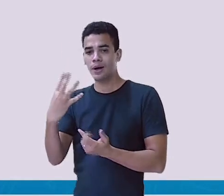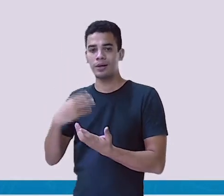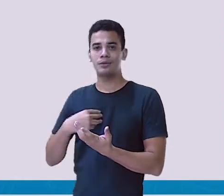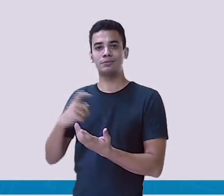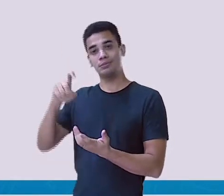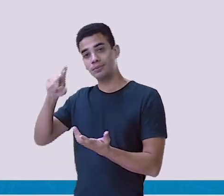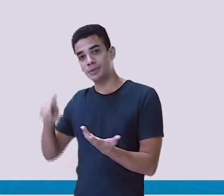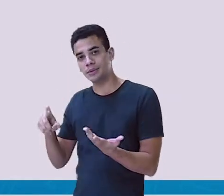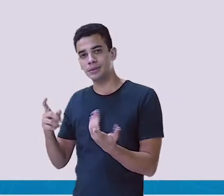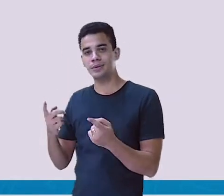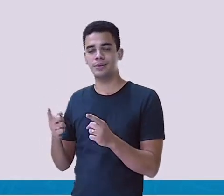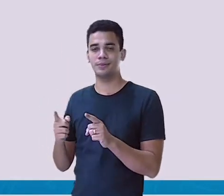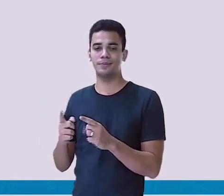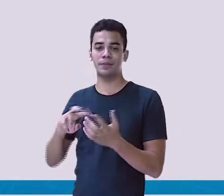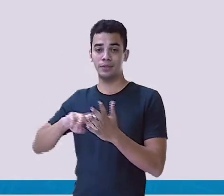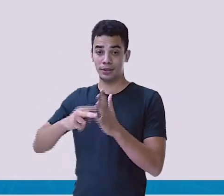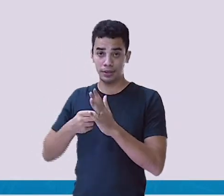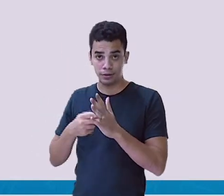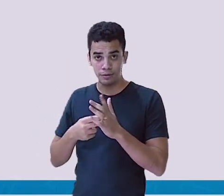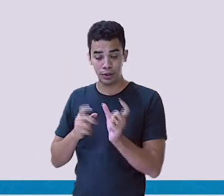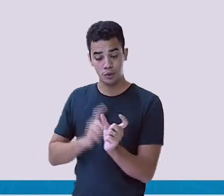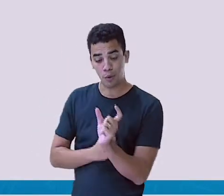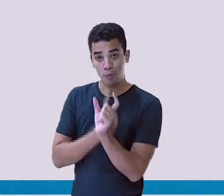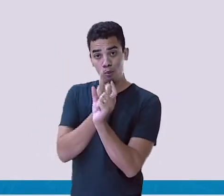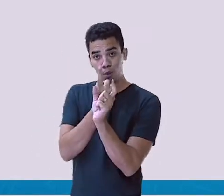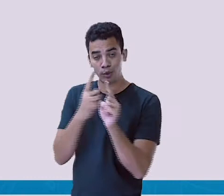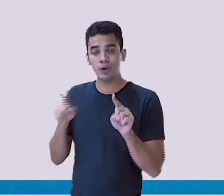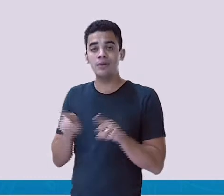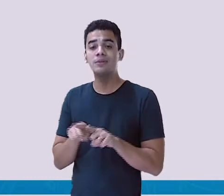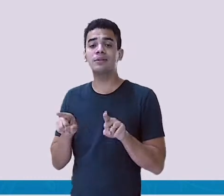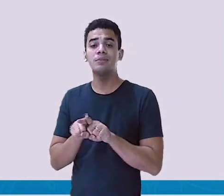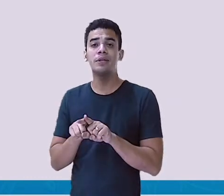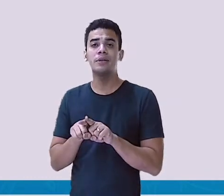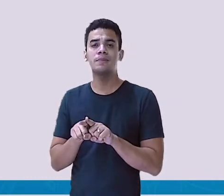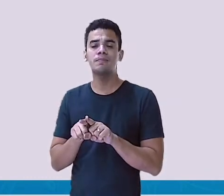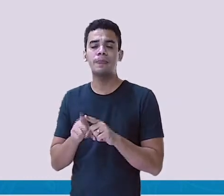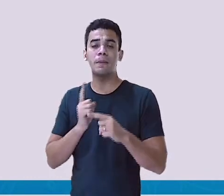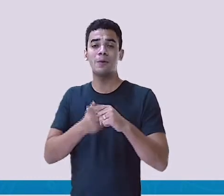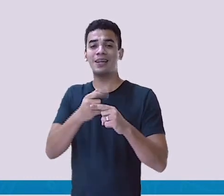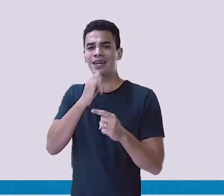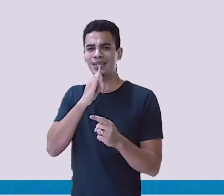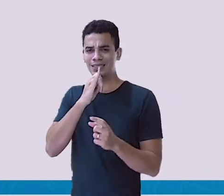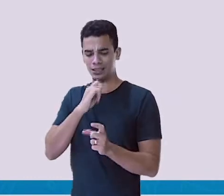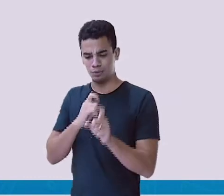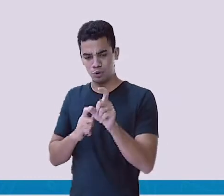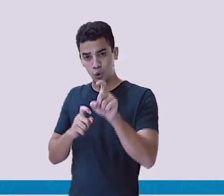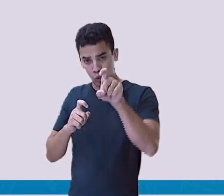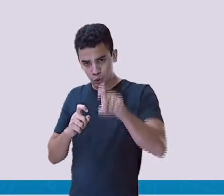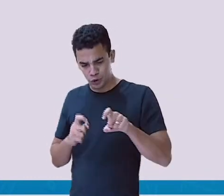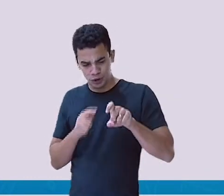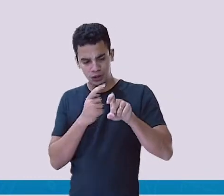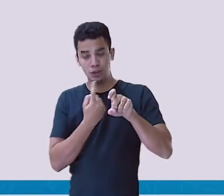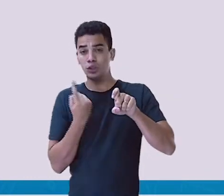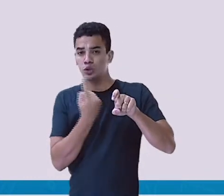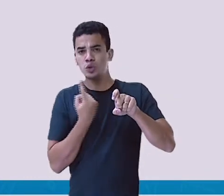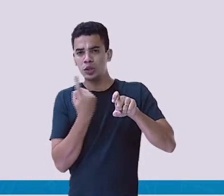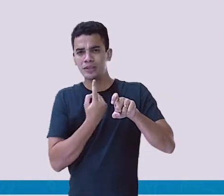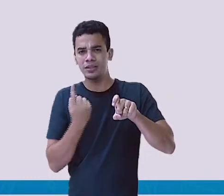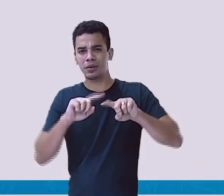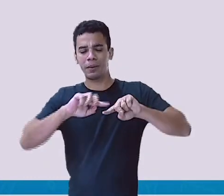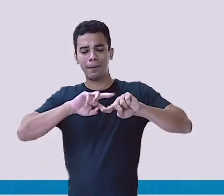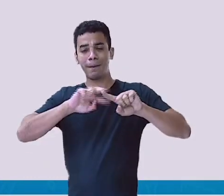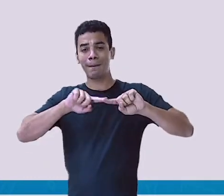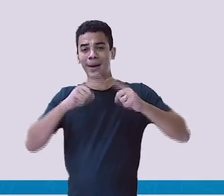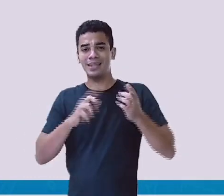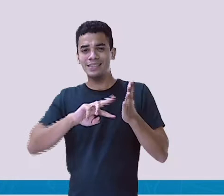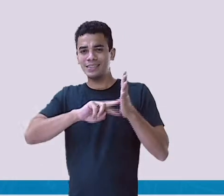Eu sei que o x aqui, ele está escrito sozinho, mas na verdade tem um 1 aqui. Na verdade, seria